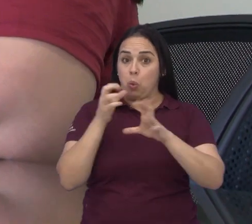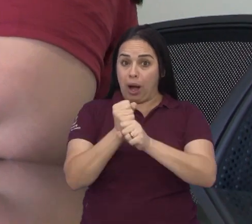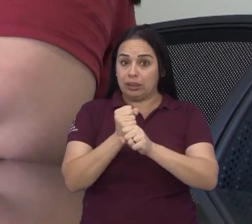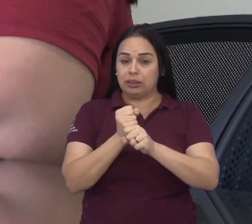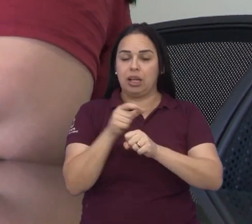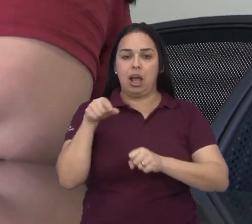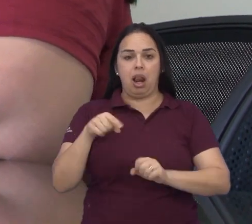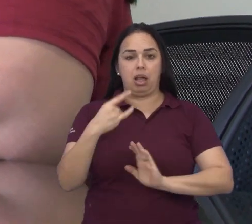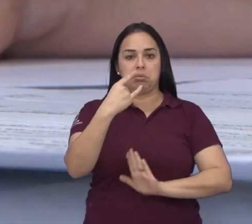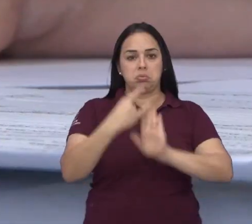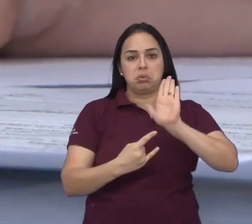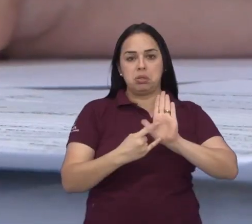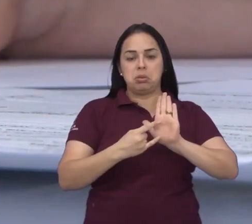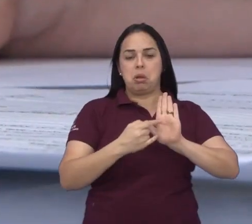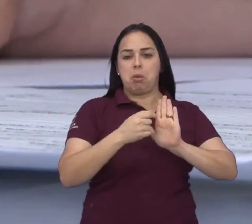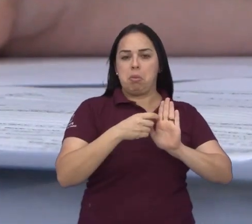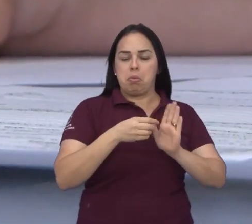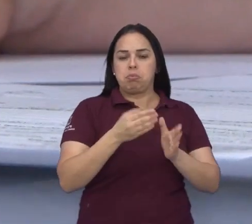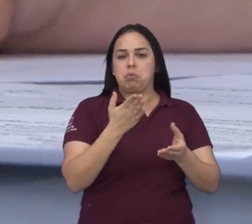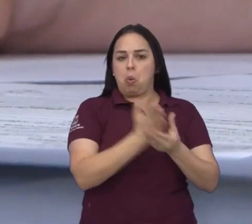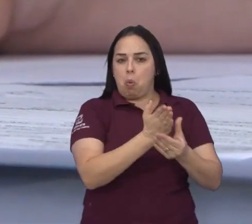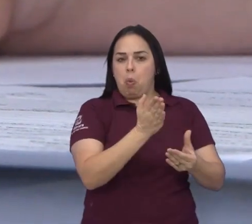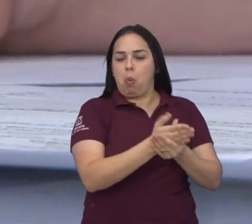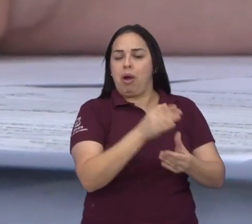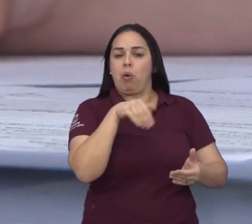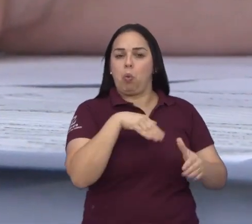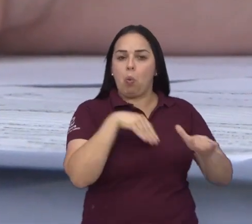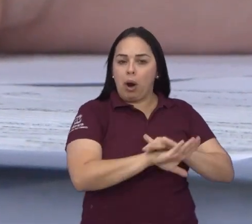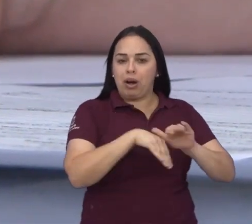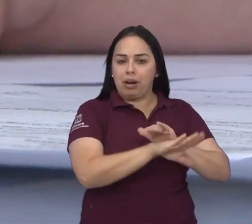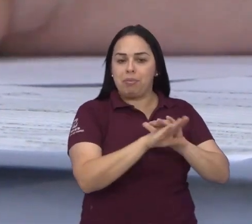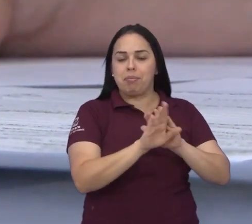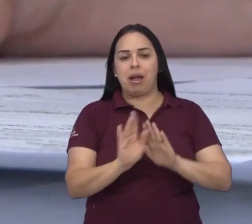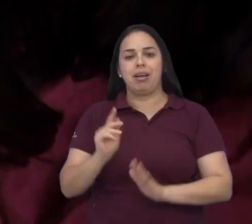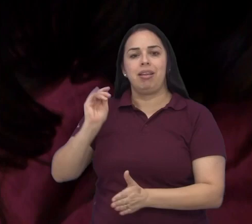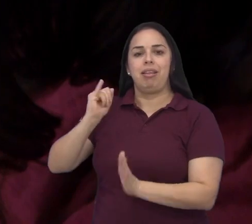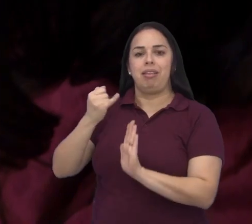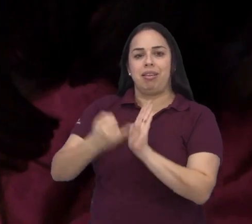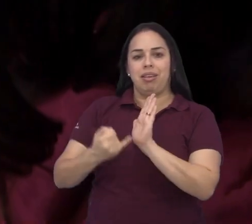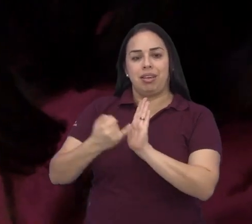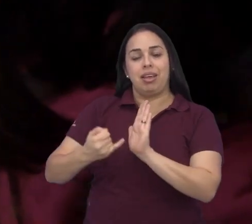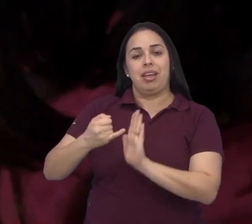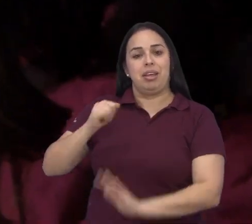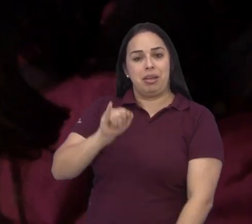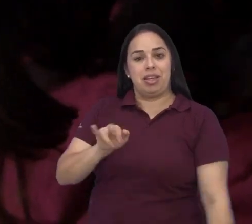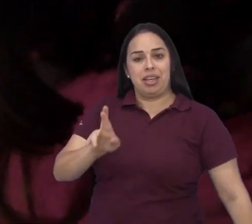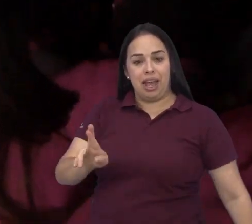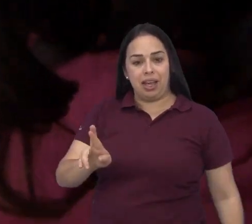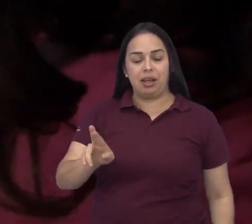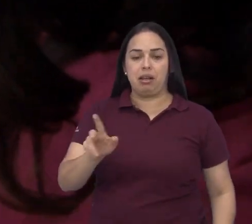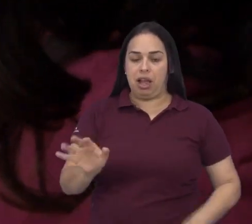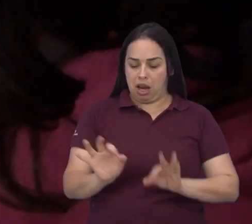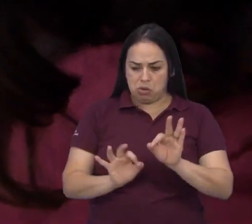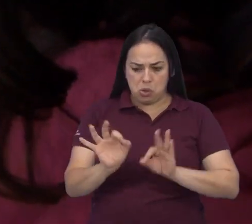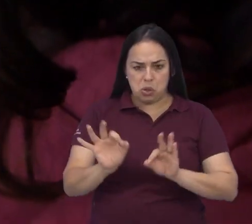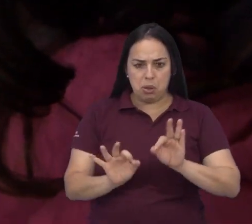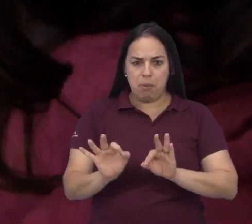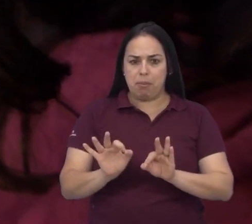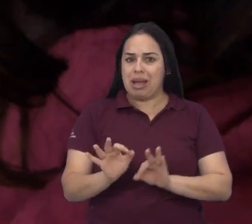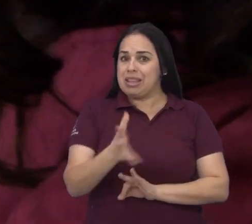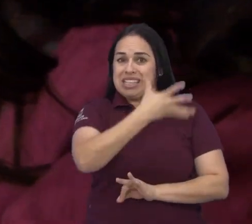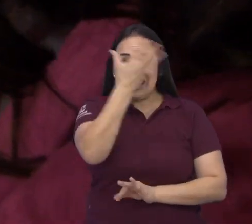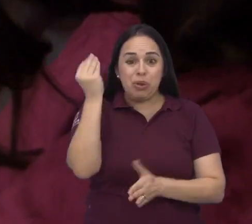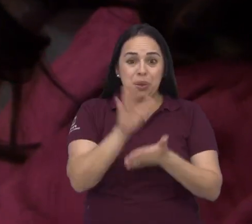todos os documentos necessários para a declaração do imposto de renda. Dessa maneira, ela se organiza para não